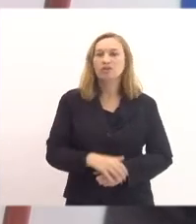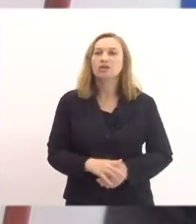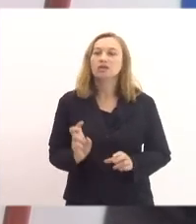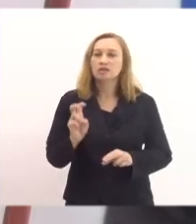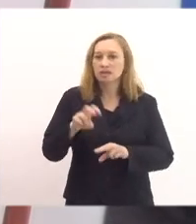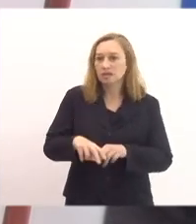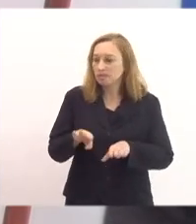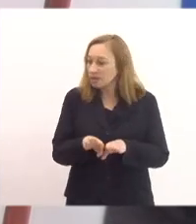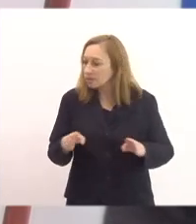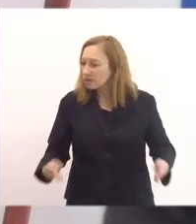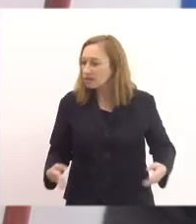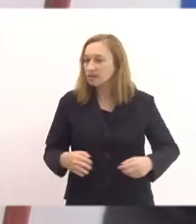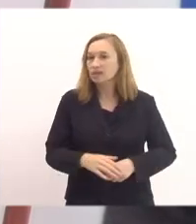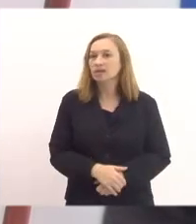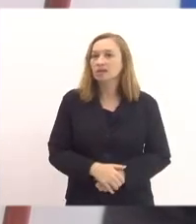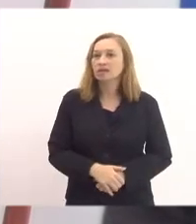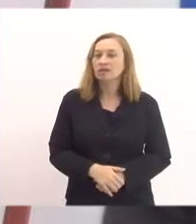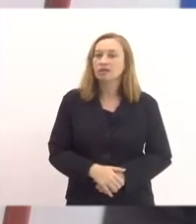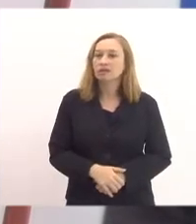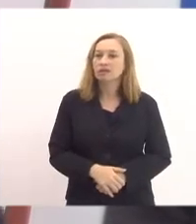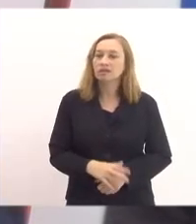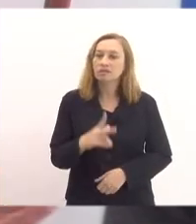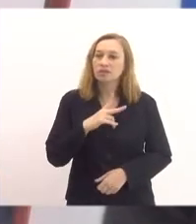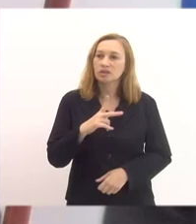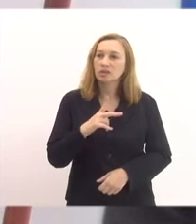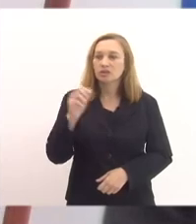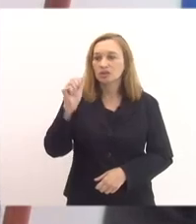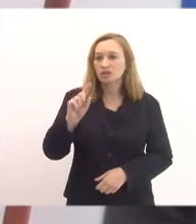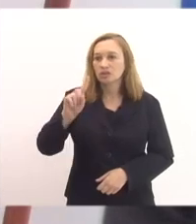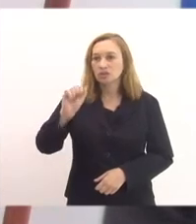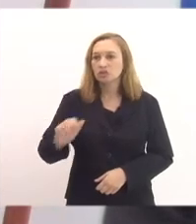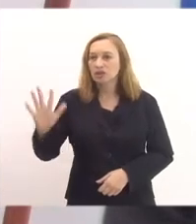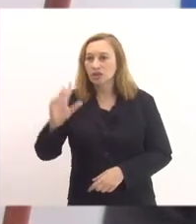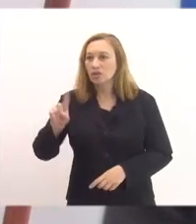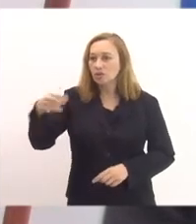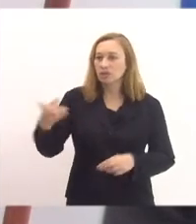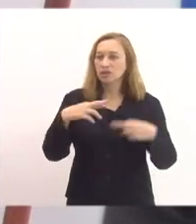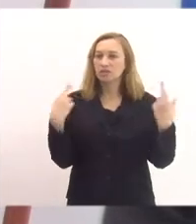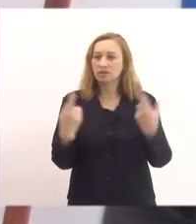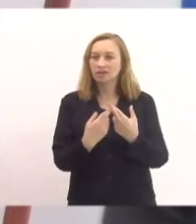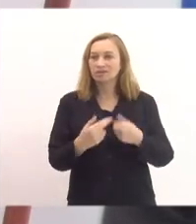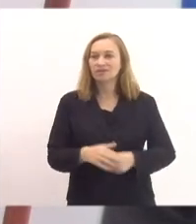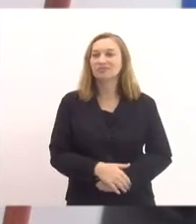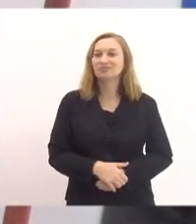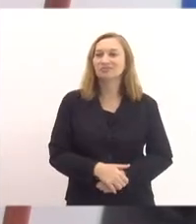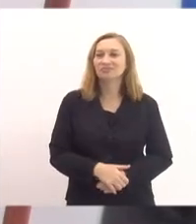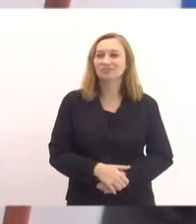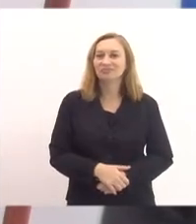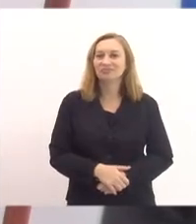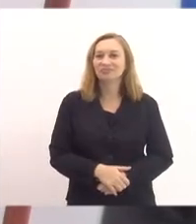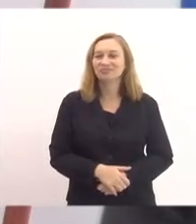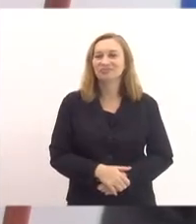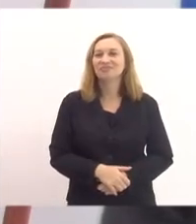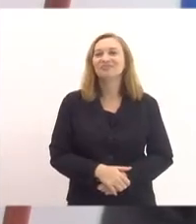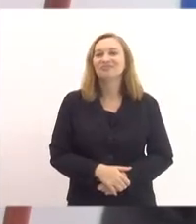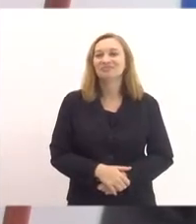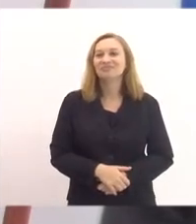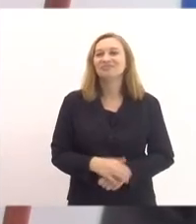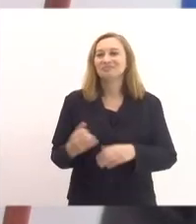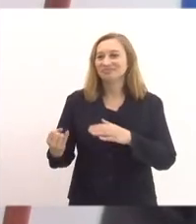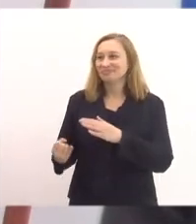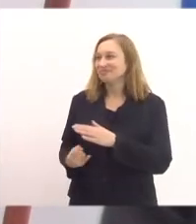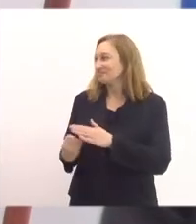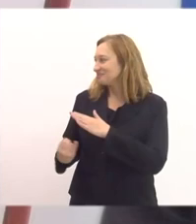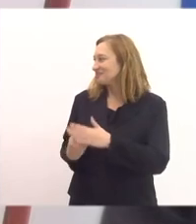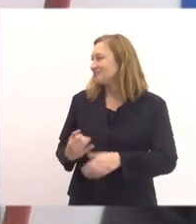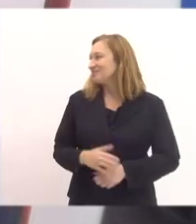mesa, trata os casos individuais e o global a gente parte para uma outra reunião com o PGE, outra instituição que precise.